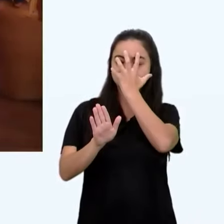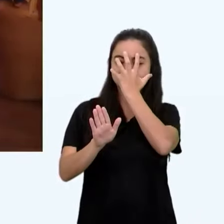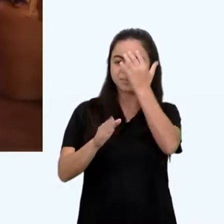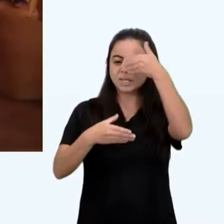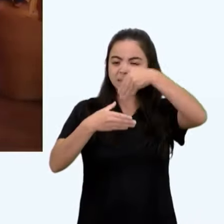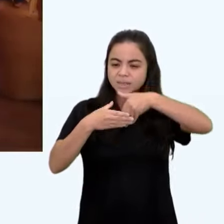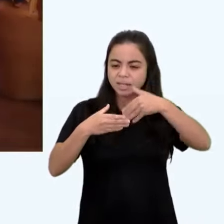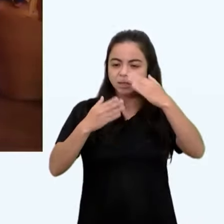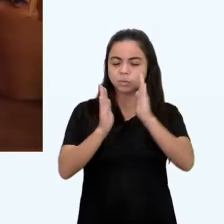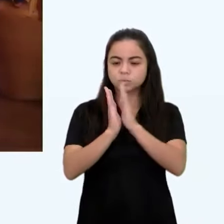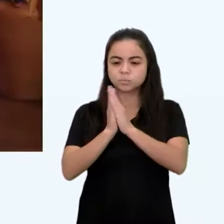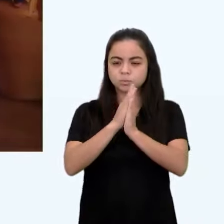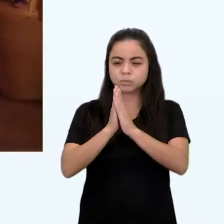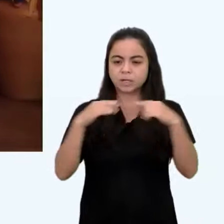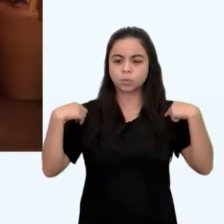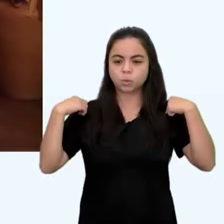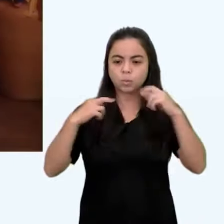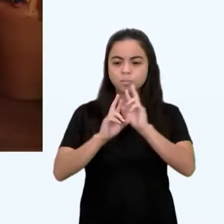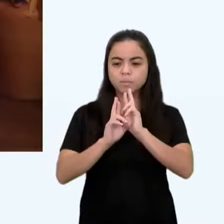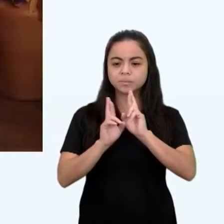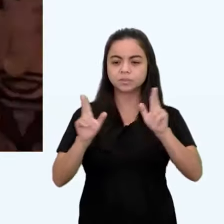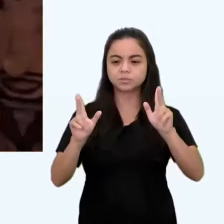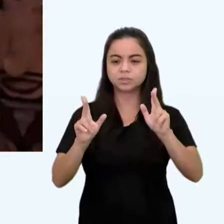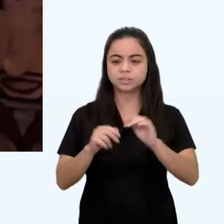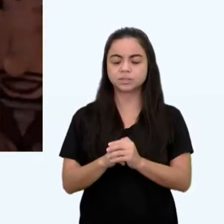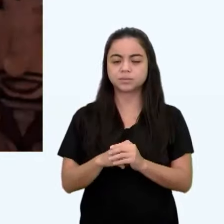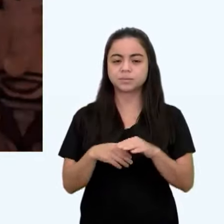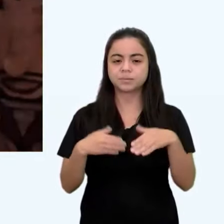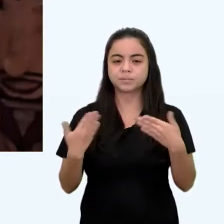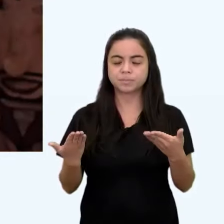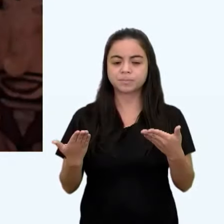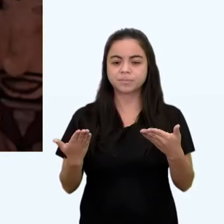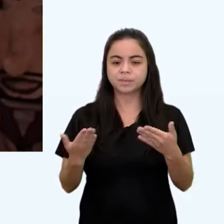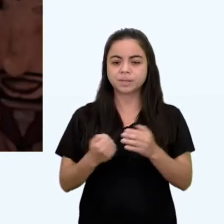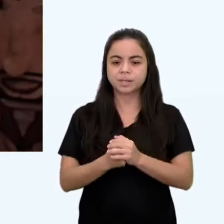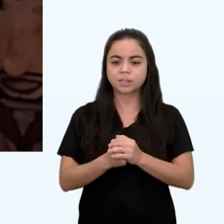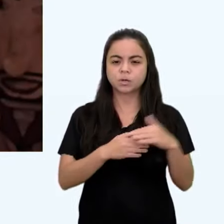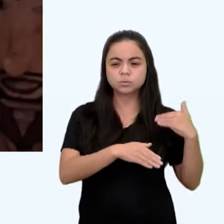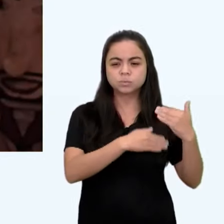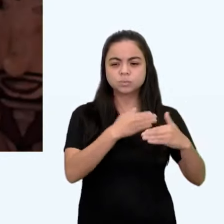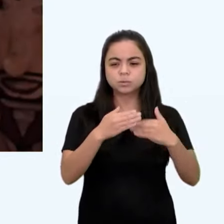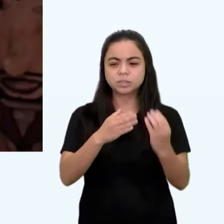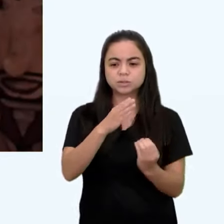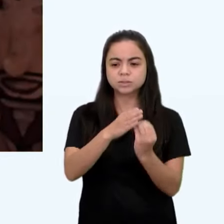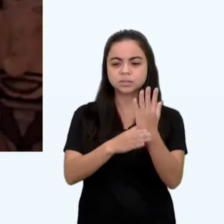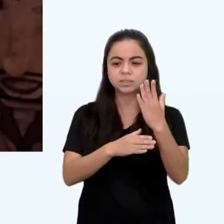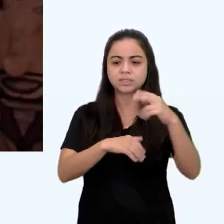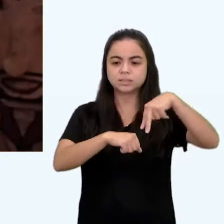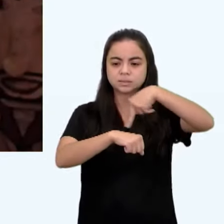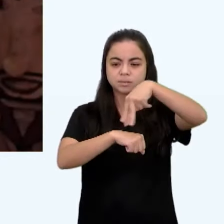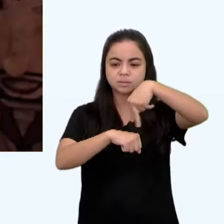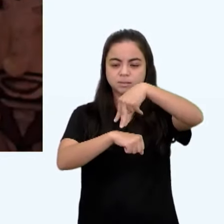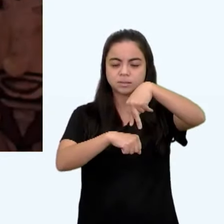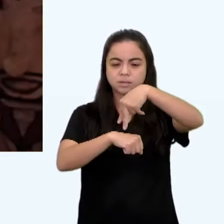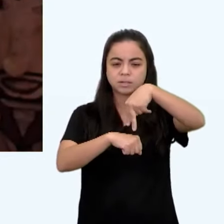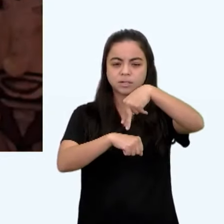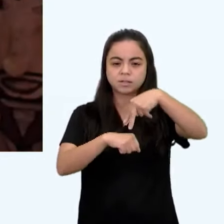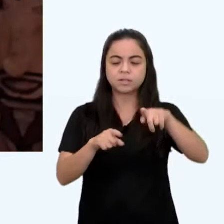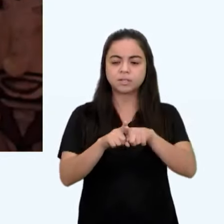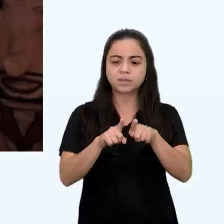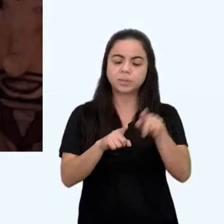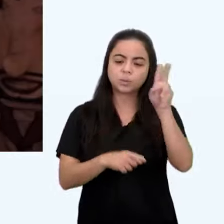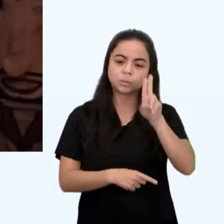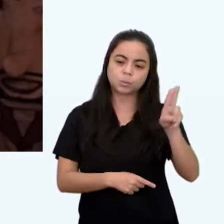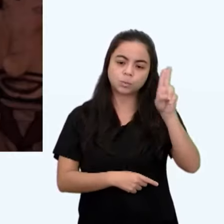de um boneco, com um figurino diferente. E durante o nosso processo de criação coreográfica, a gente